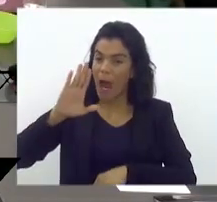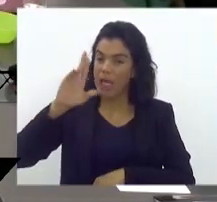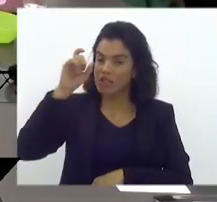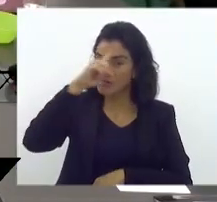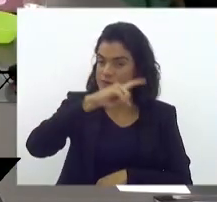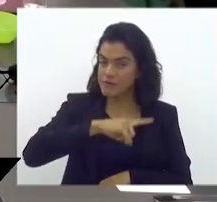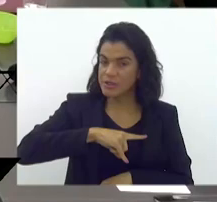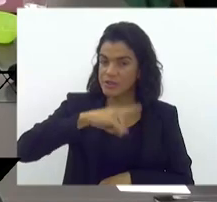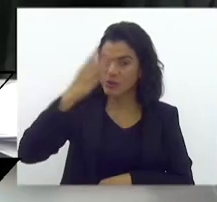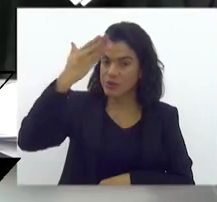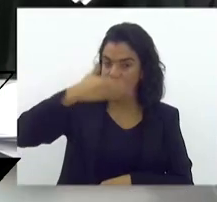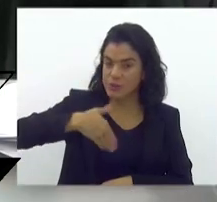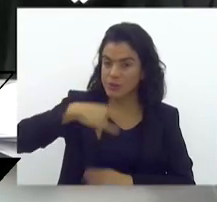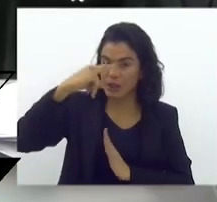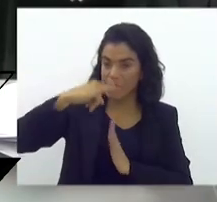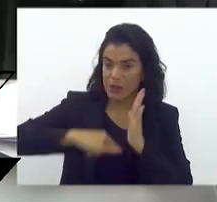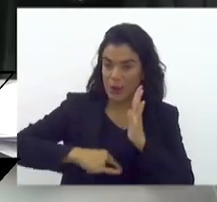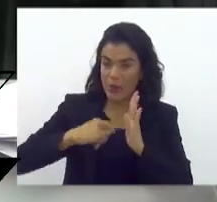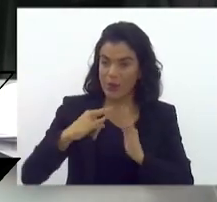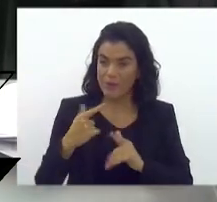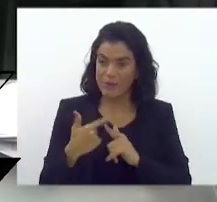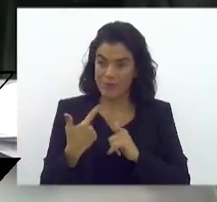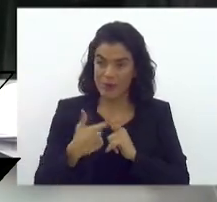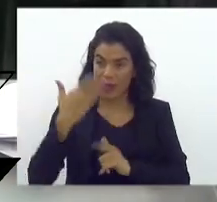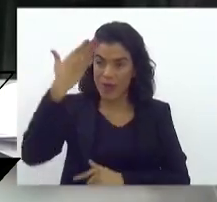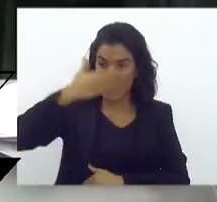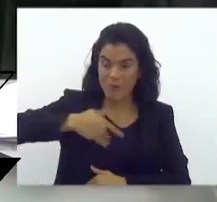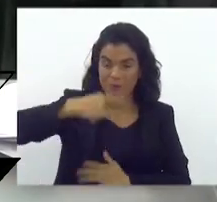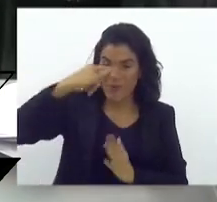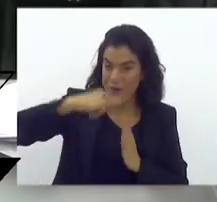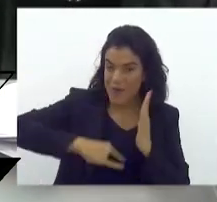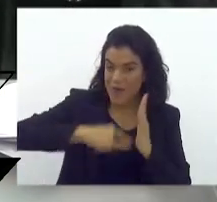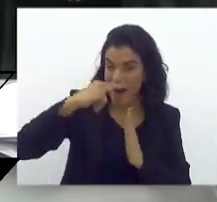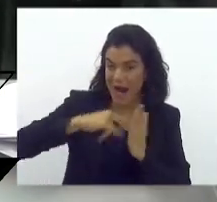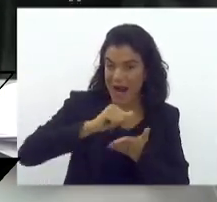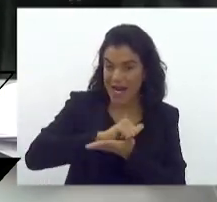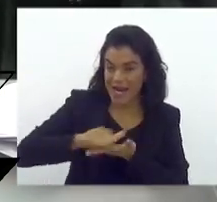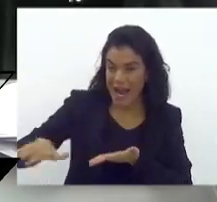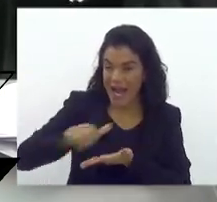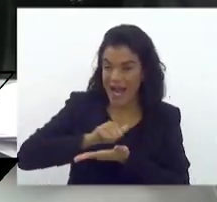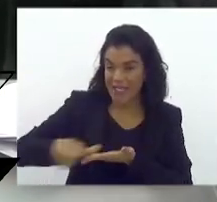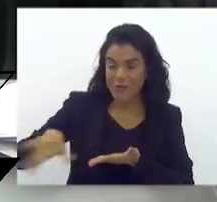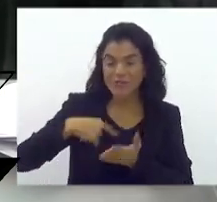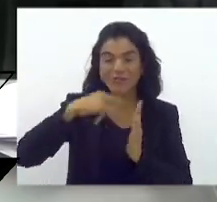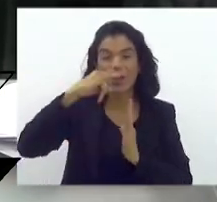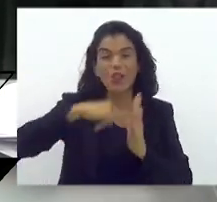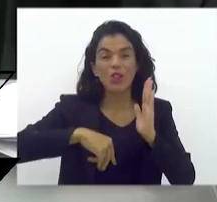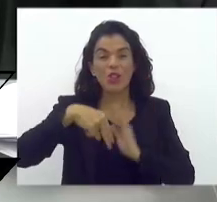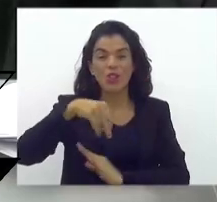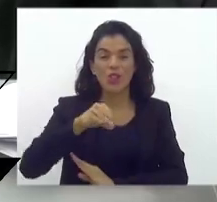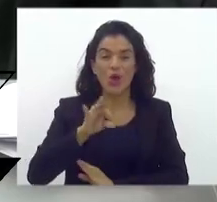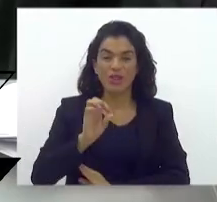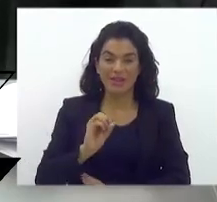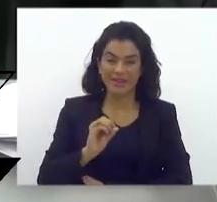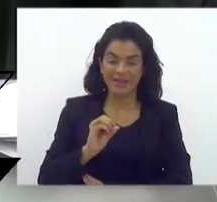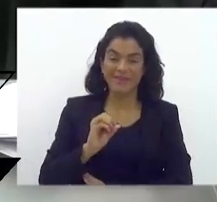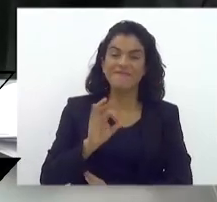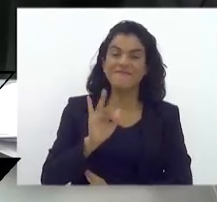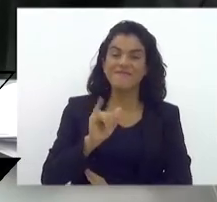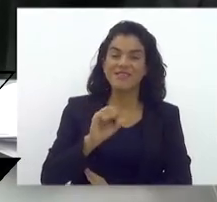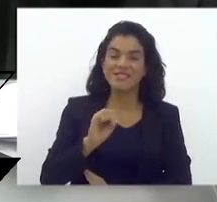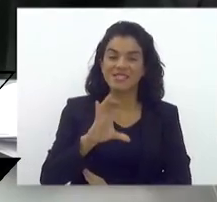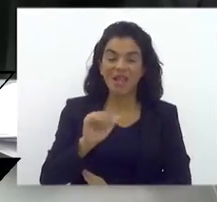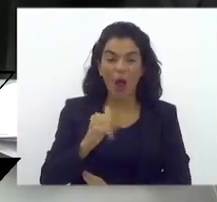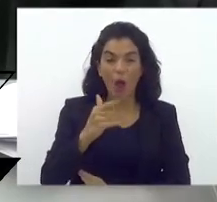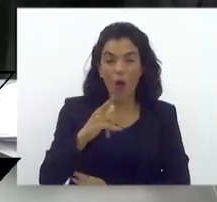contas. Porque prestação de contas tem que ter a nota fiscal, o gasto específico.